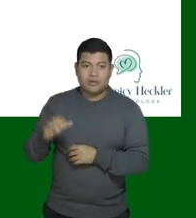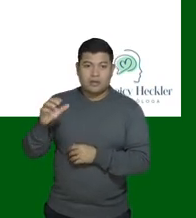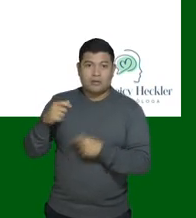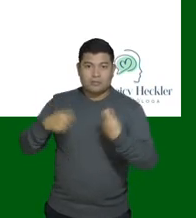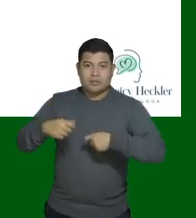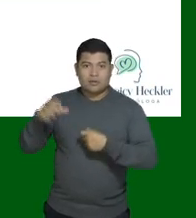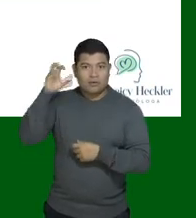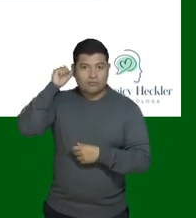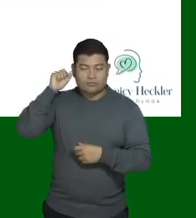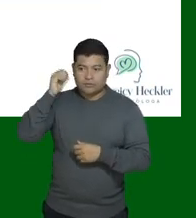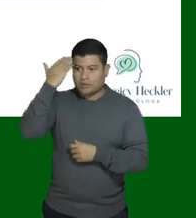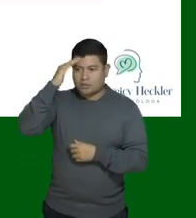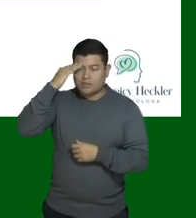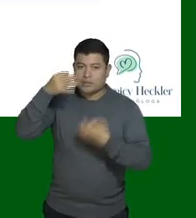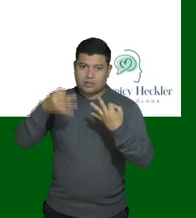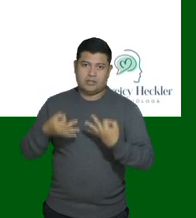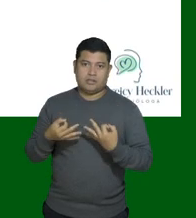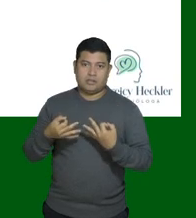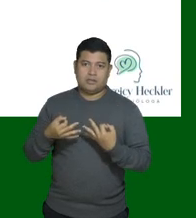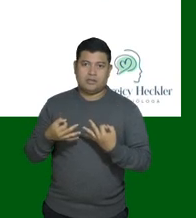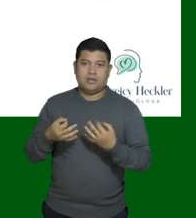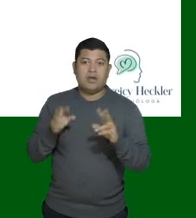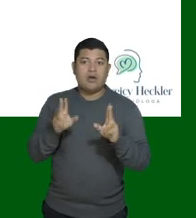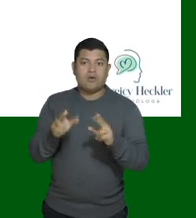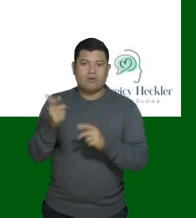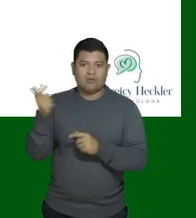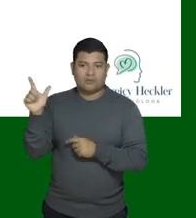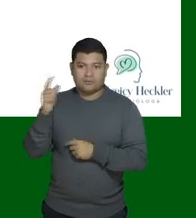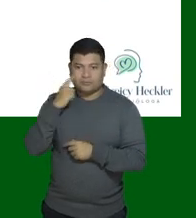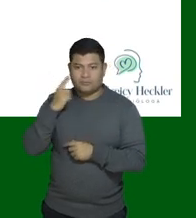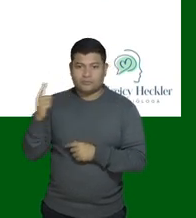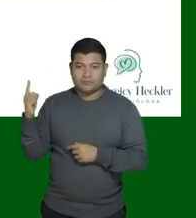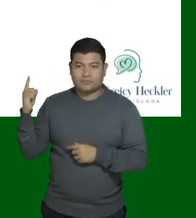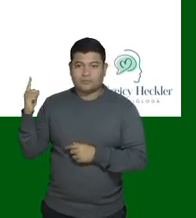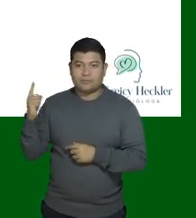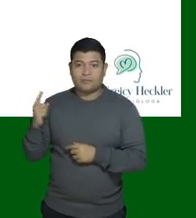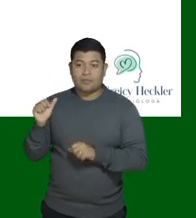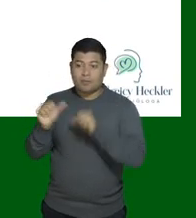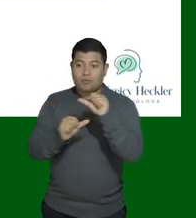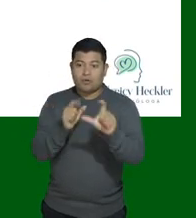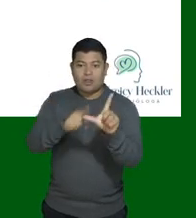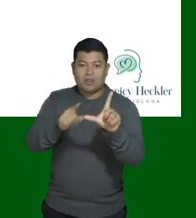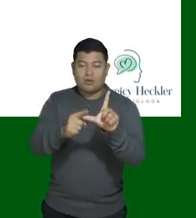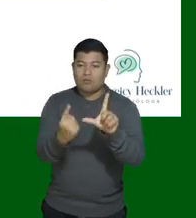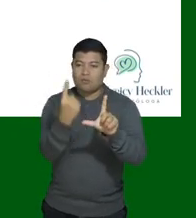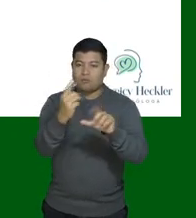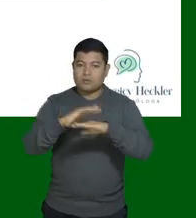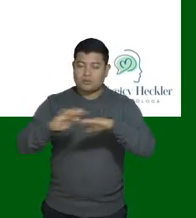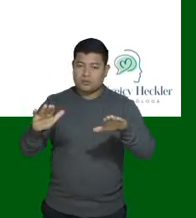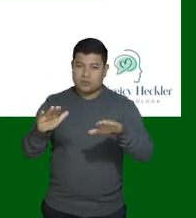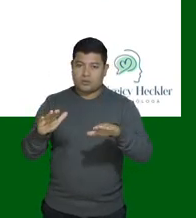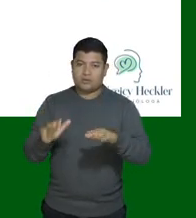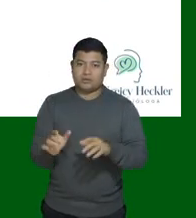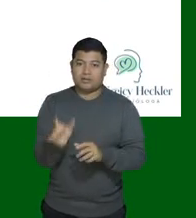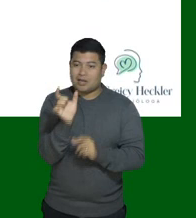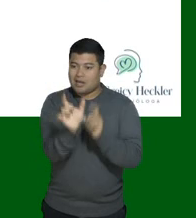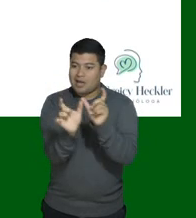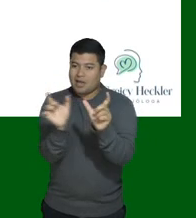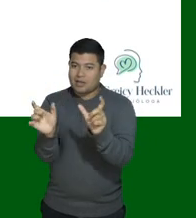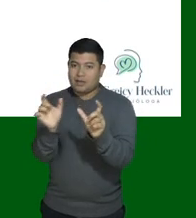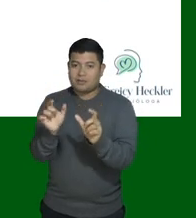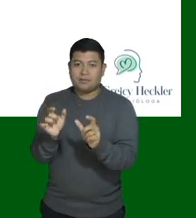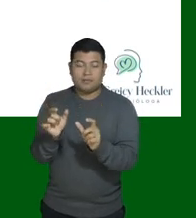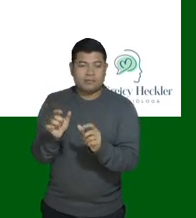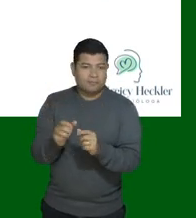fechei. Mesma coisa no outro. Mudando apenas uma letra em cada palavra, o que a gente consegue encontrar?